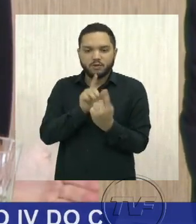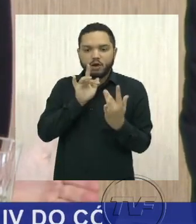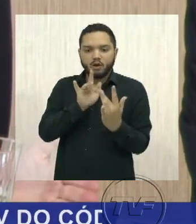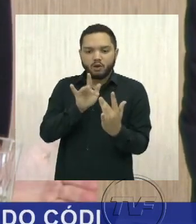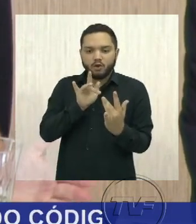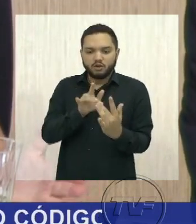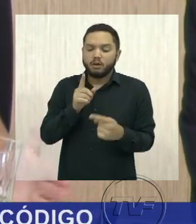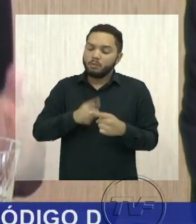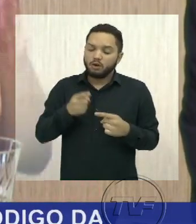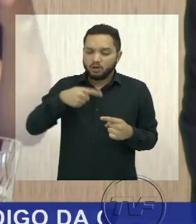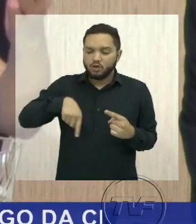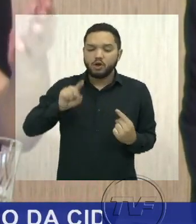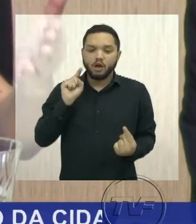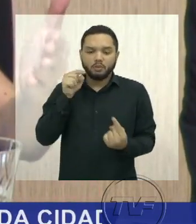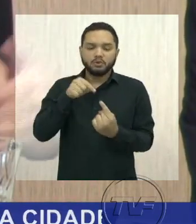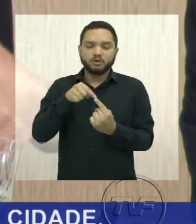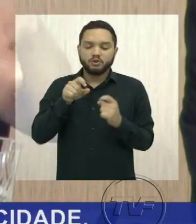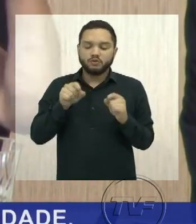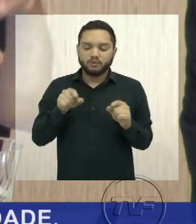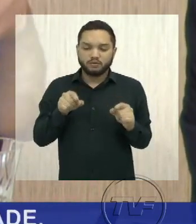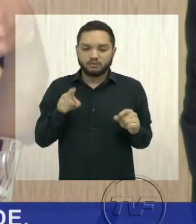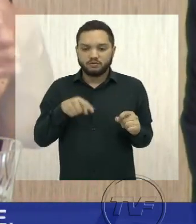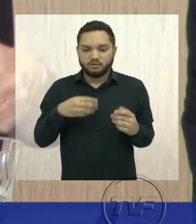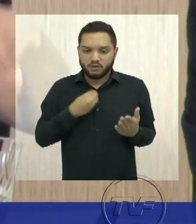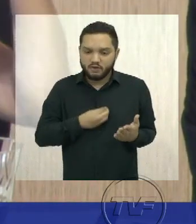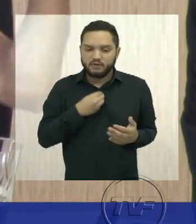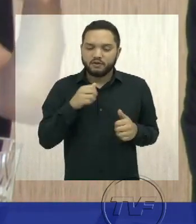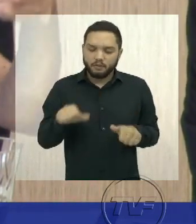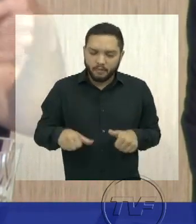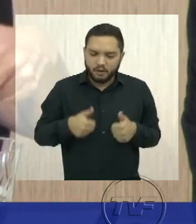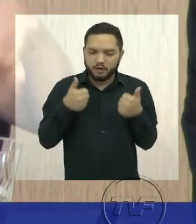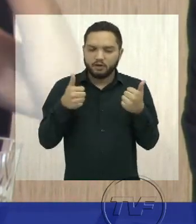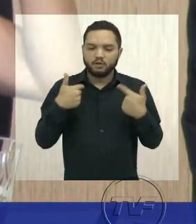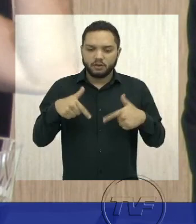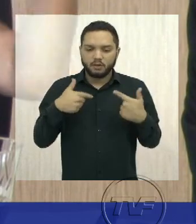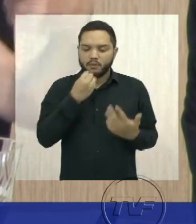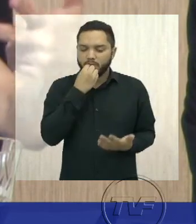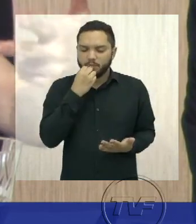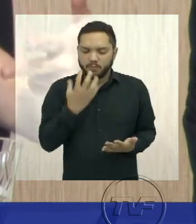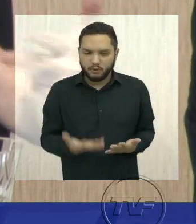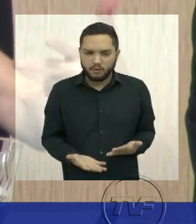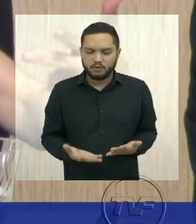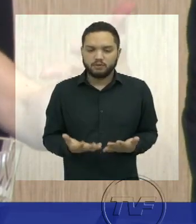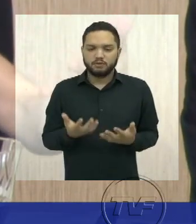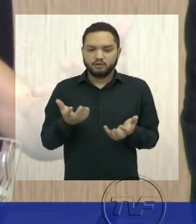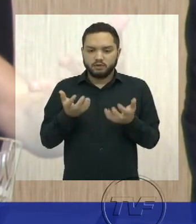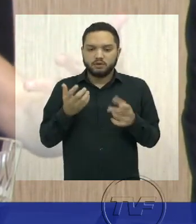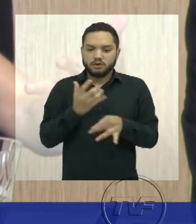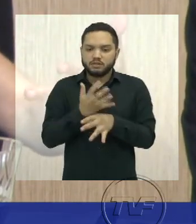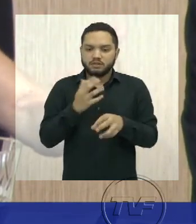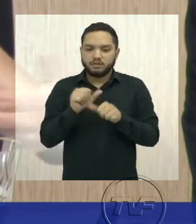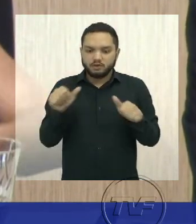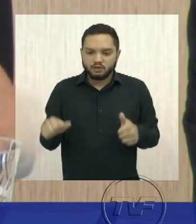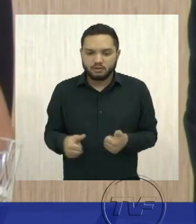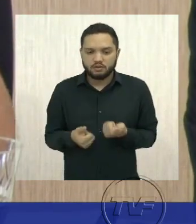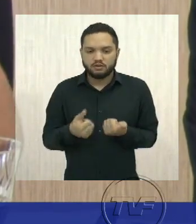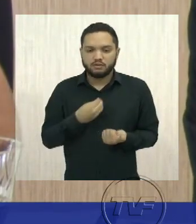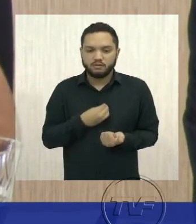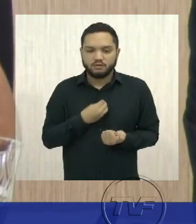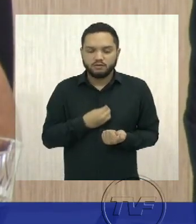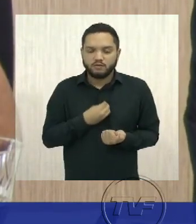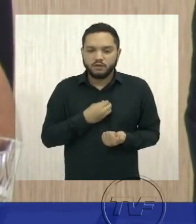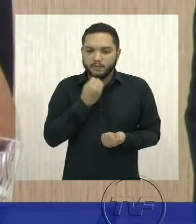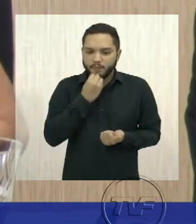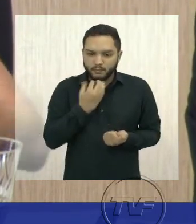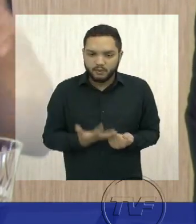nosso objetivo de vocês? Ter uma vida melhor, ter um trabalho bom, ter uma cidade boa para se viver. Qual é o